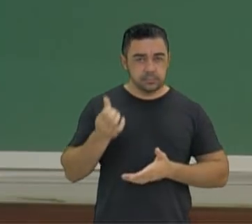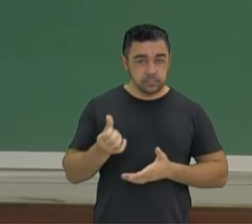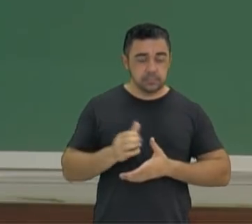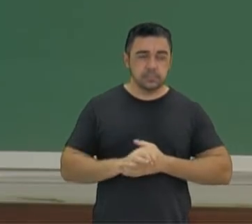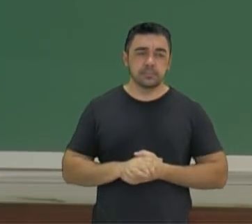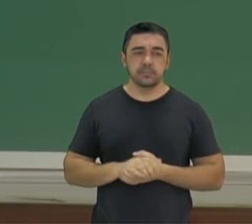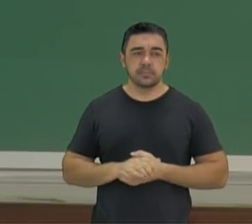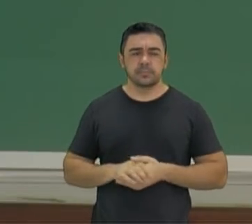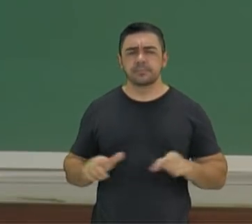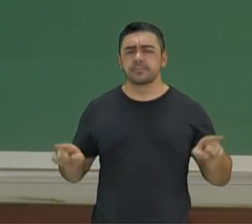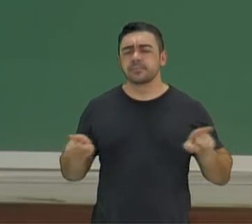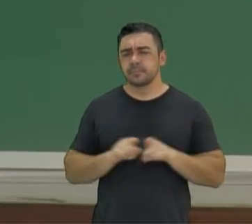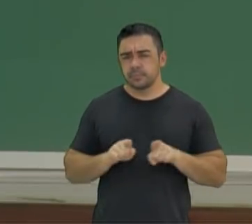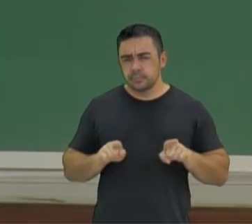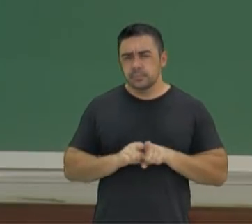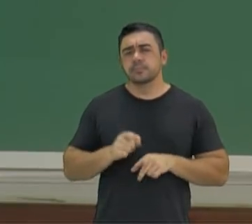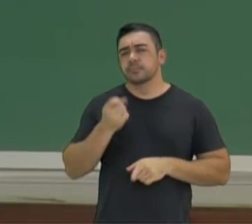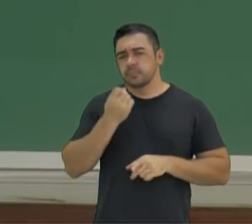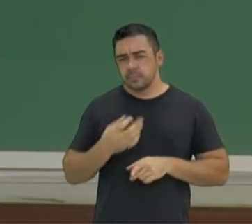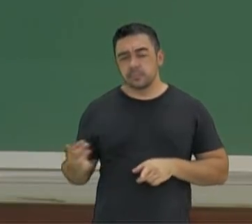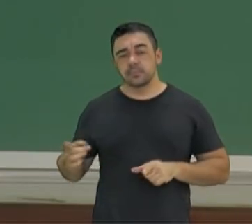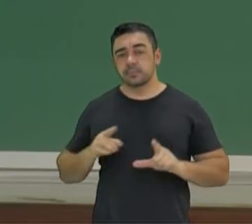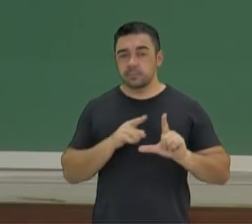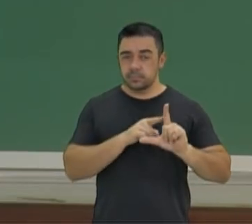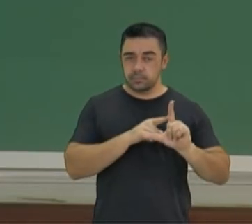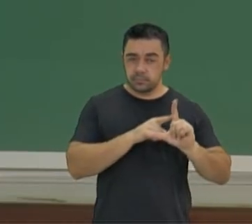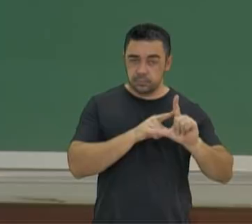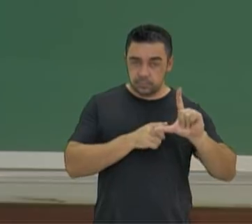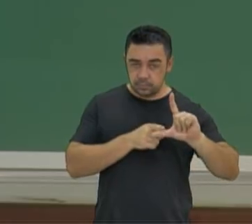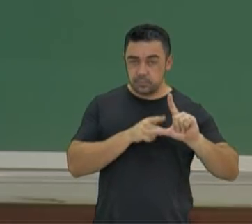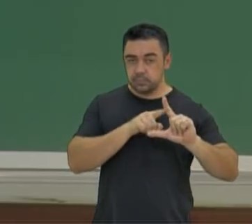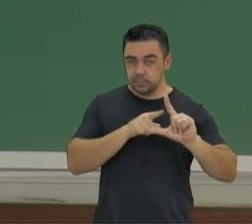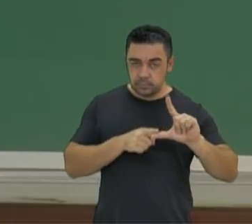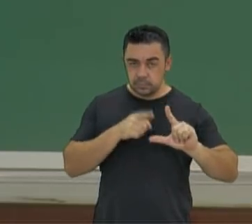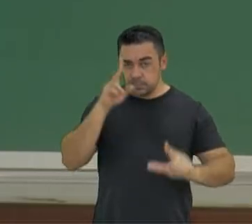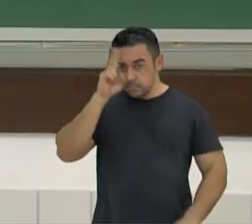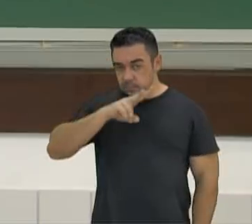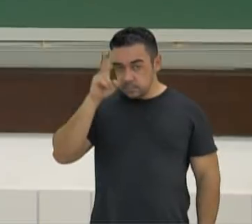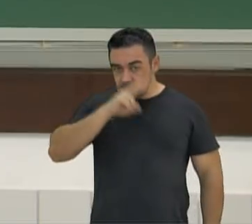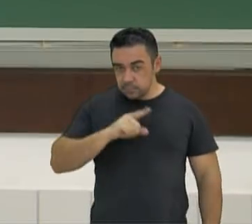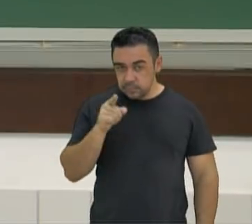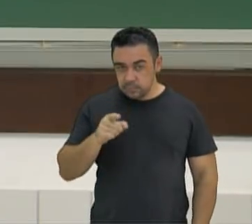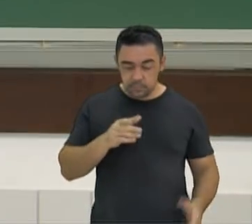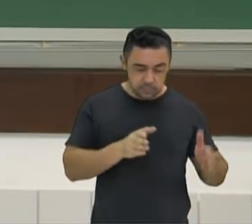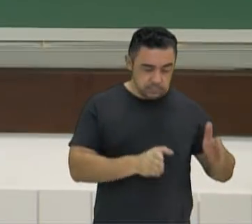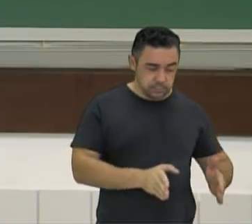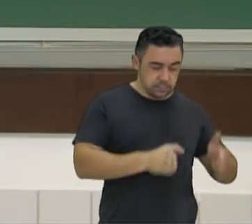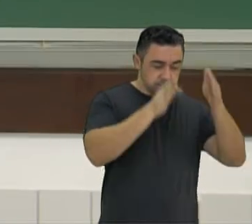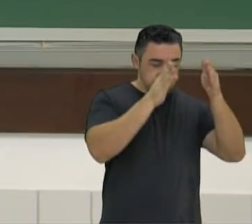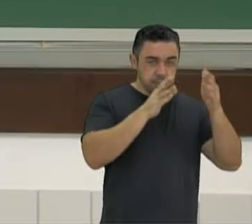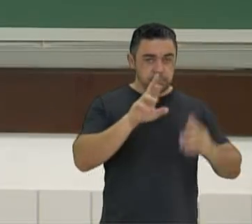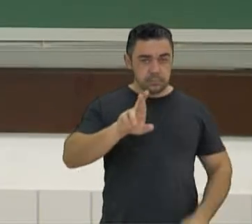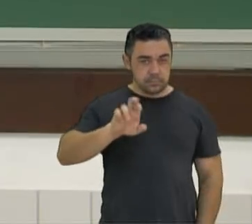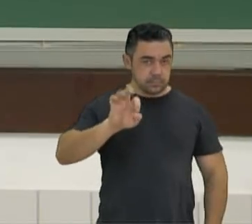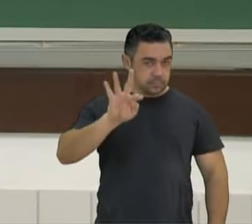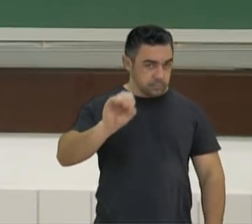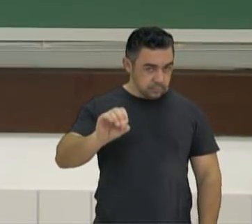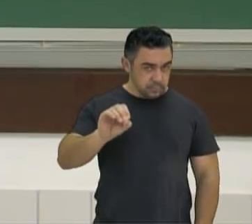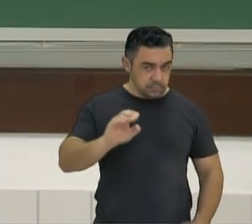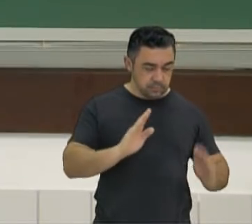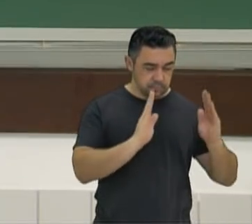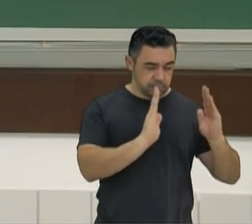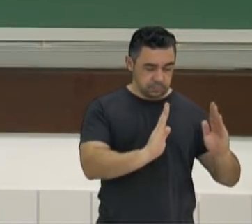E elas também podem ser classificadas quanto aos ângulos. Lembra lá dos prismas? Prisma reto é